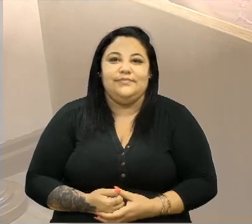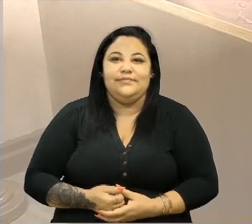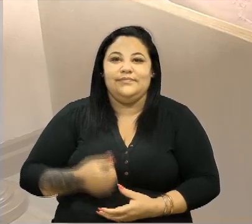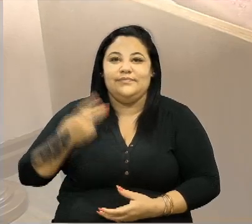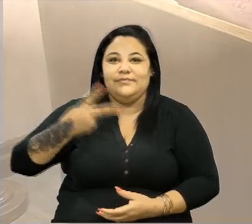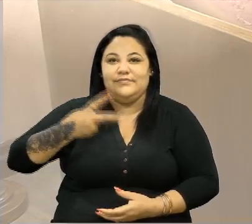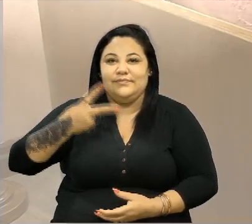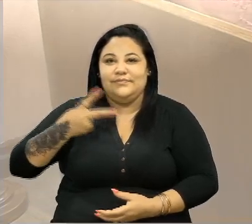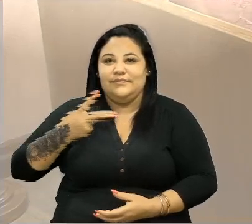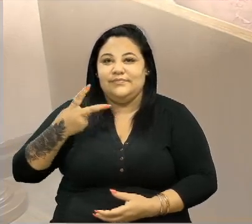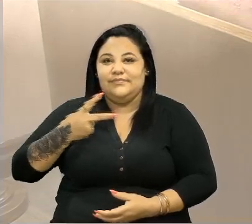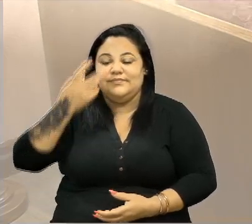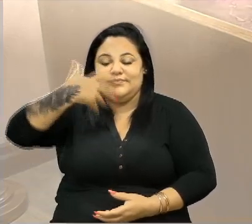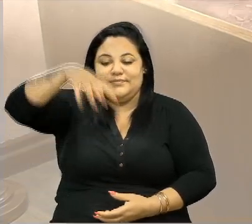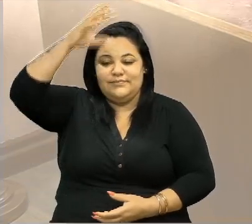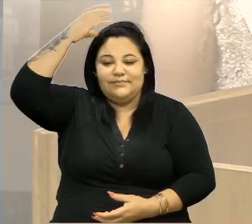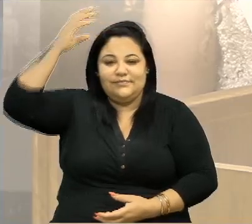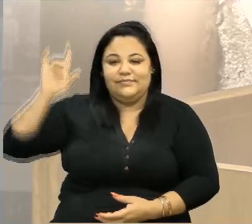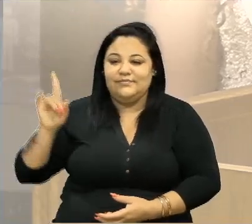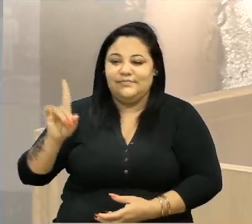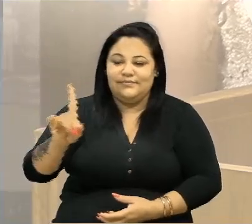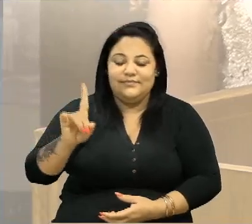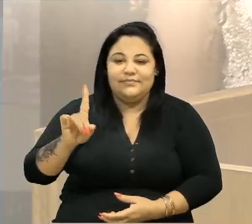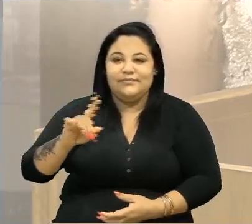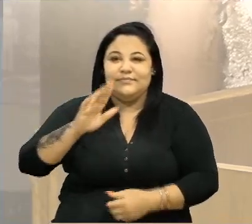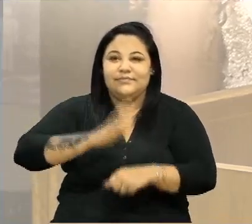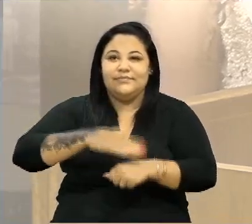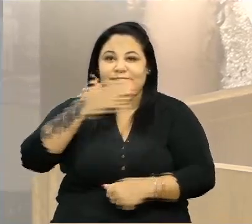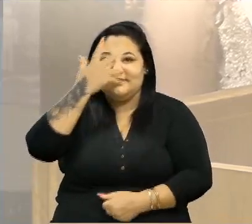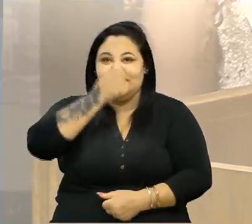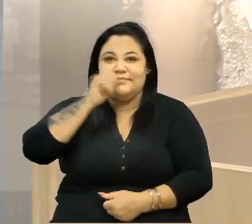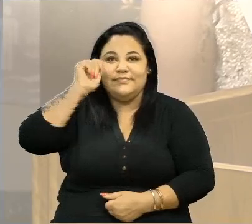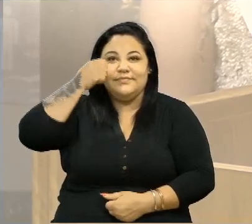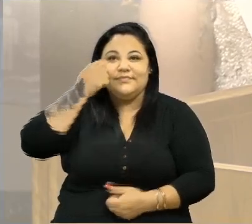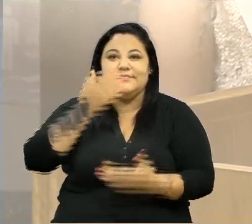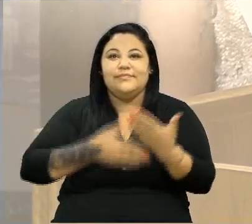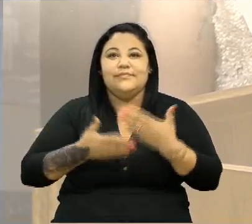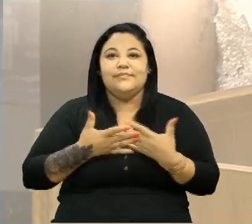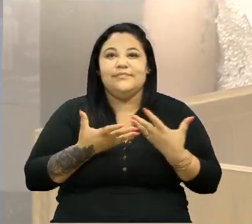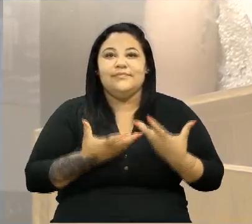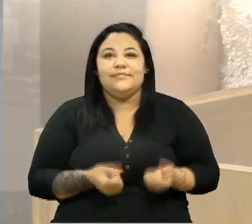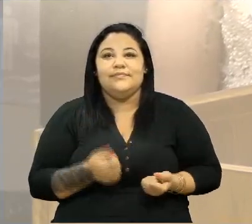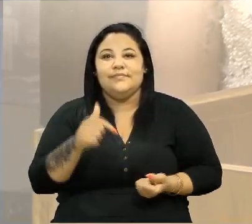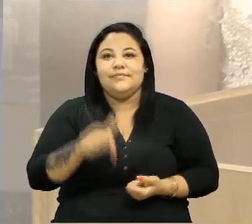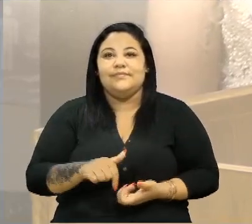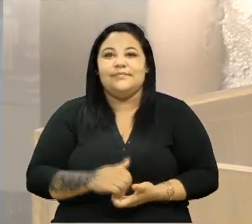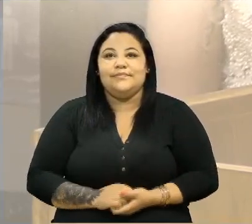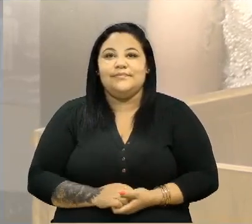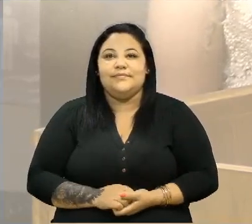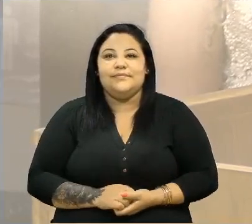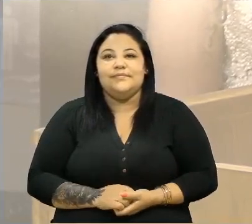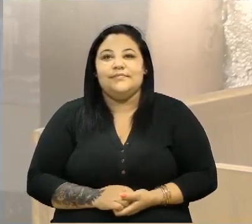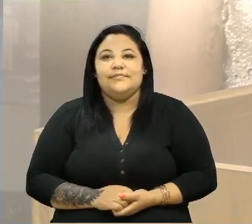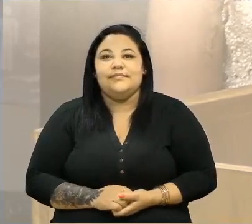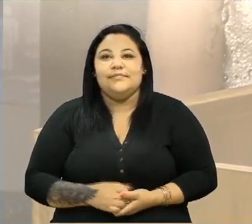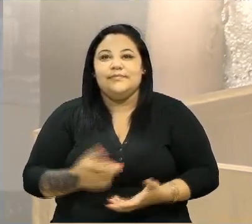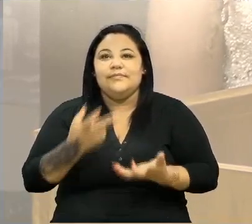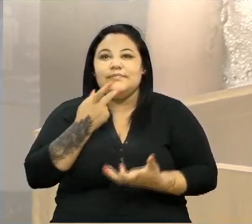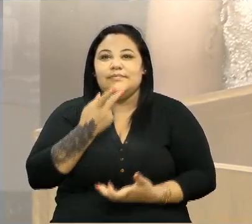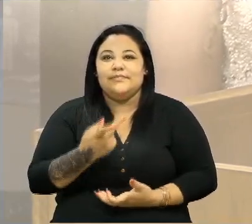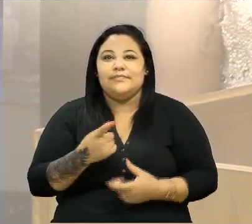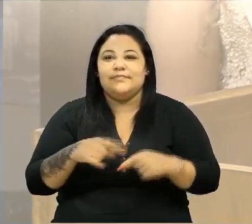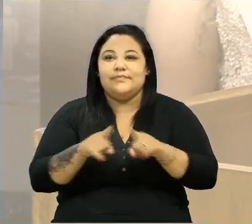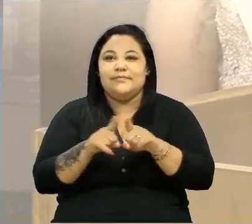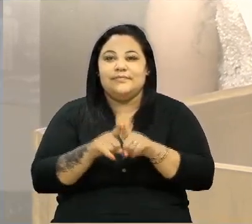Negra. Também gostaria de agradecer a presença de todos que estão aqui, todos que me receberam. Gostaria de dizer um pouco sobre o que